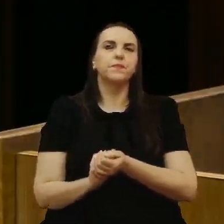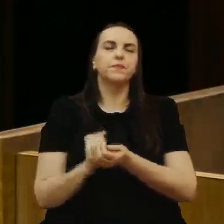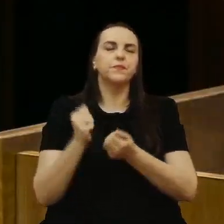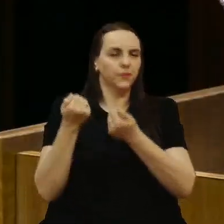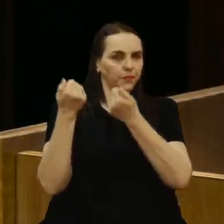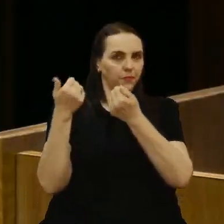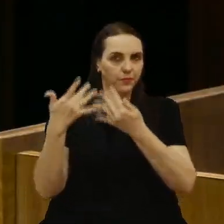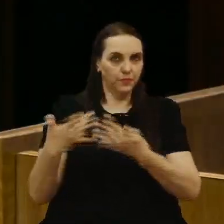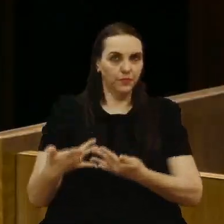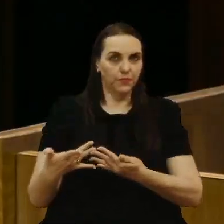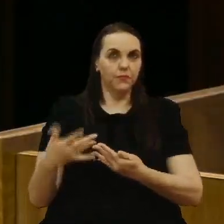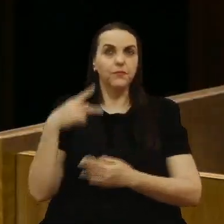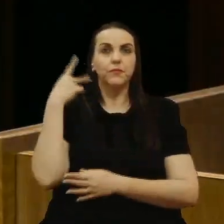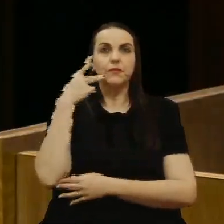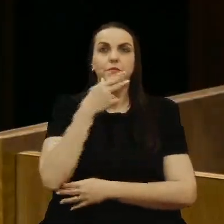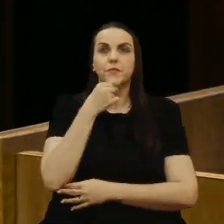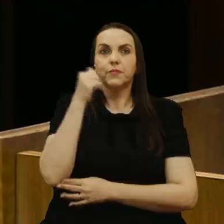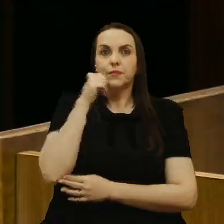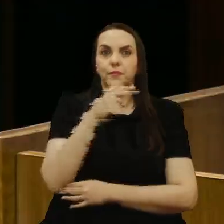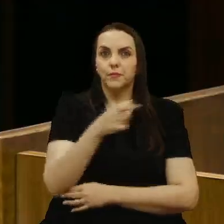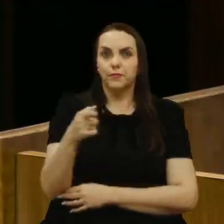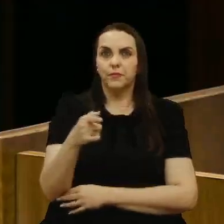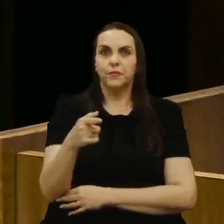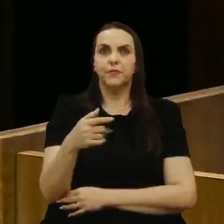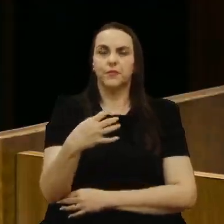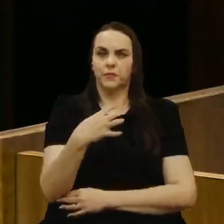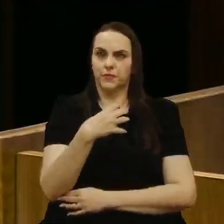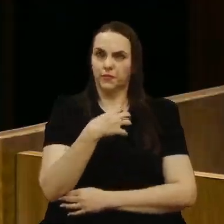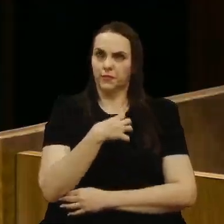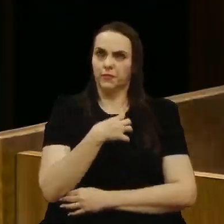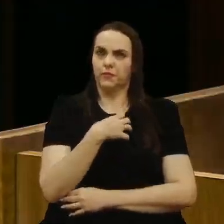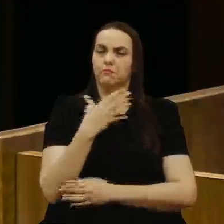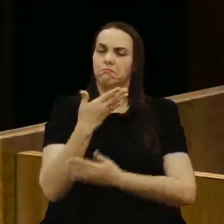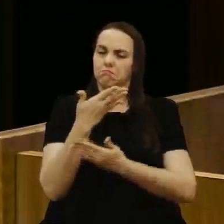aos vereadores, de forma jocosa,